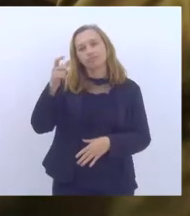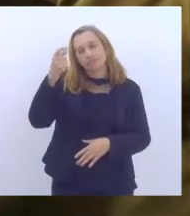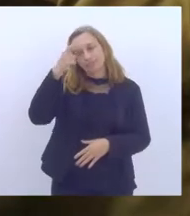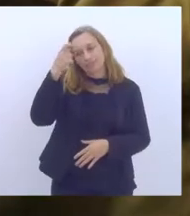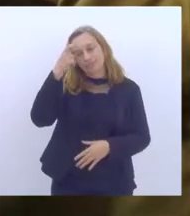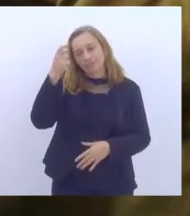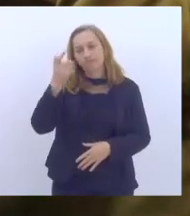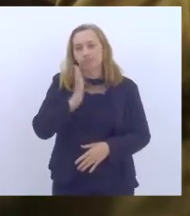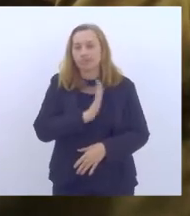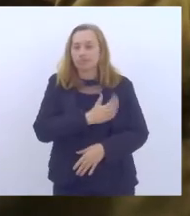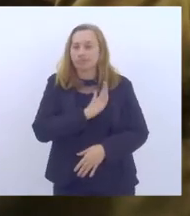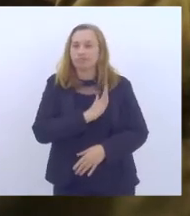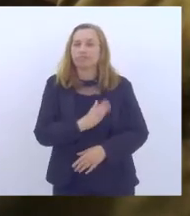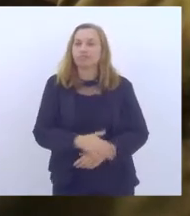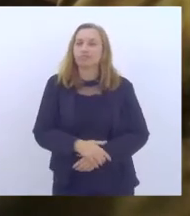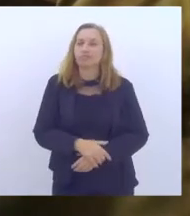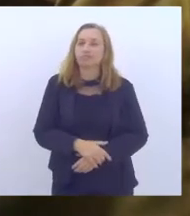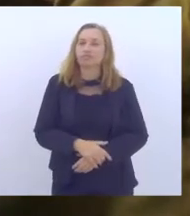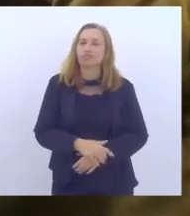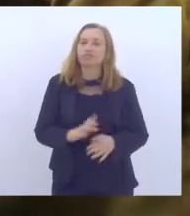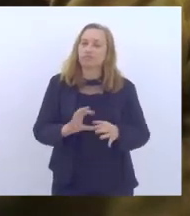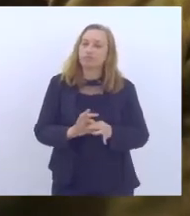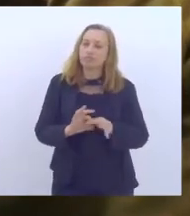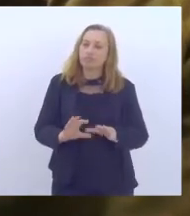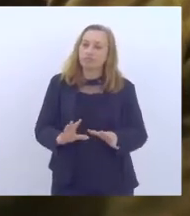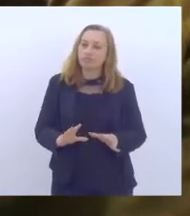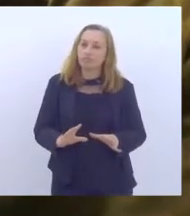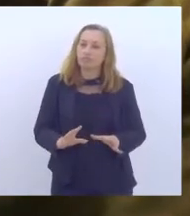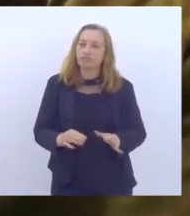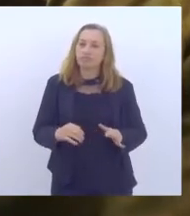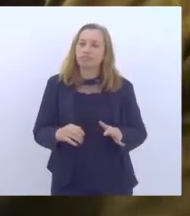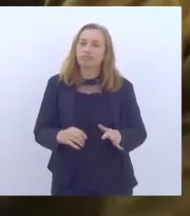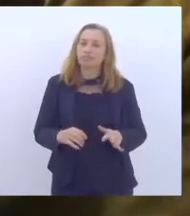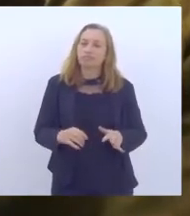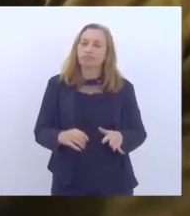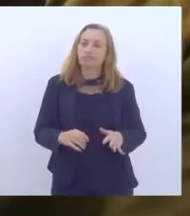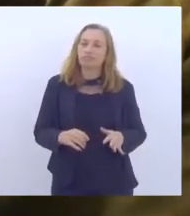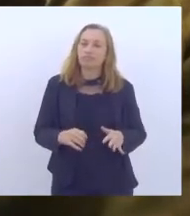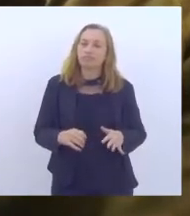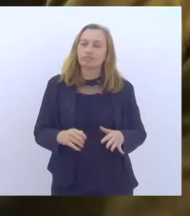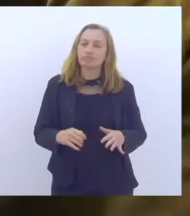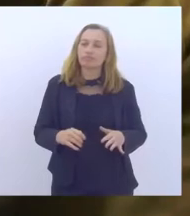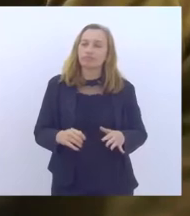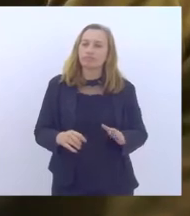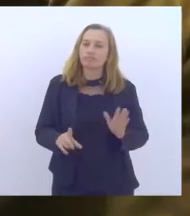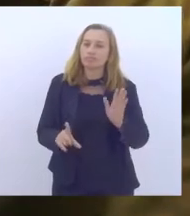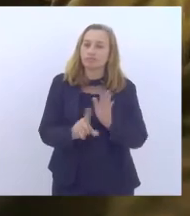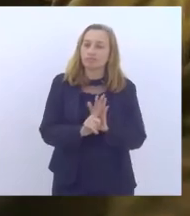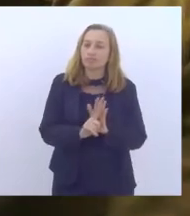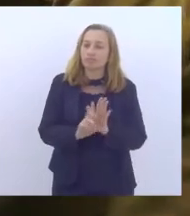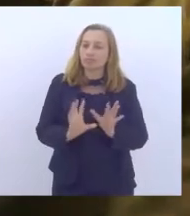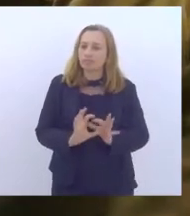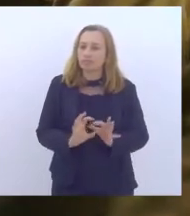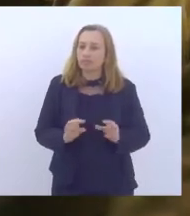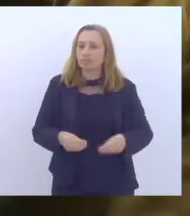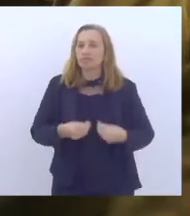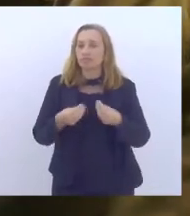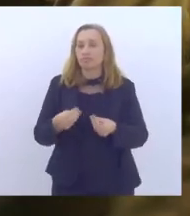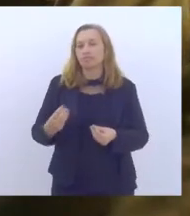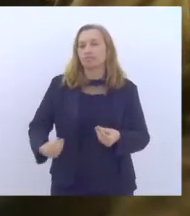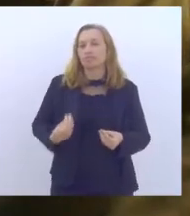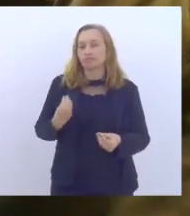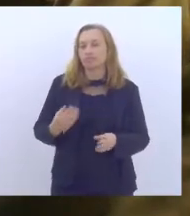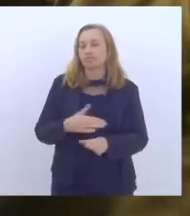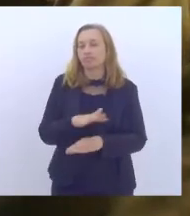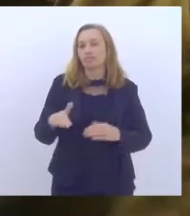consciência o nosso coração de que a gente deixa um legado para garantir a vida que é o mais importante é bem maior de todas nós